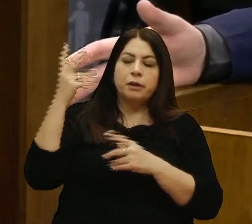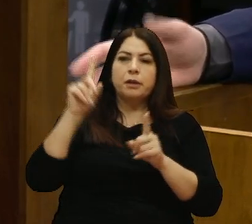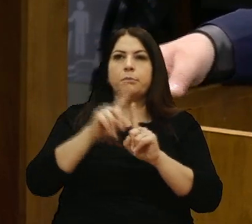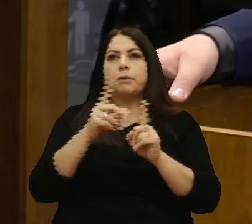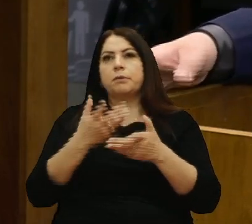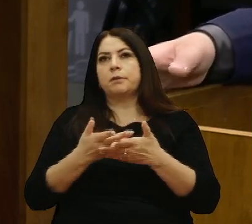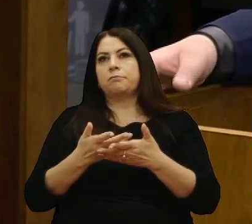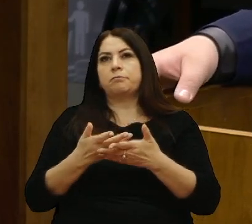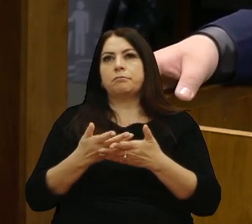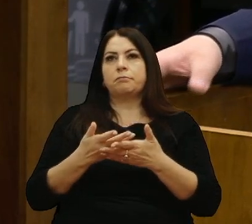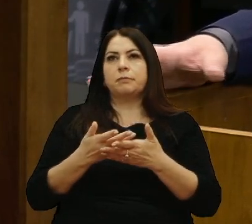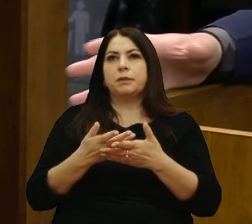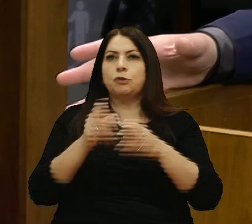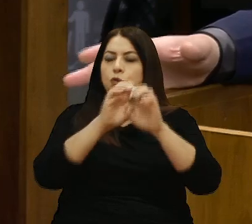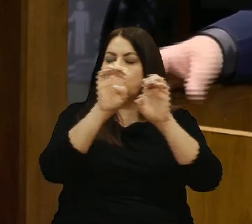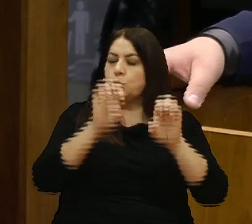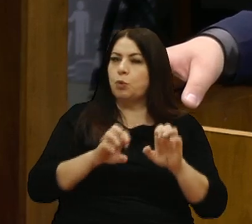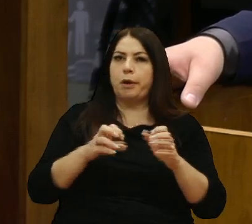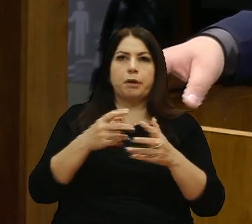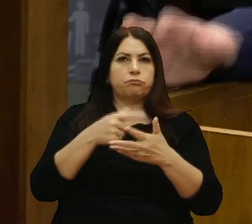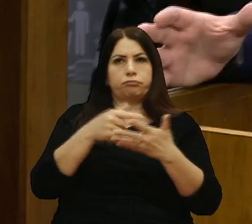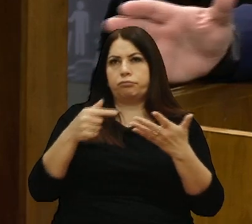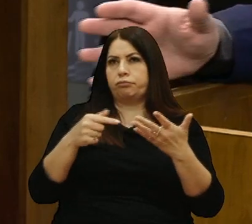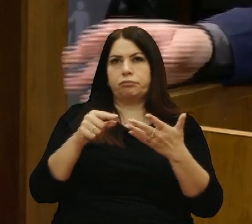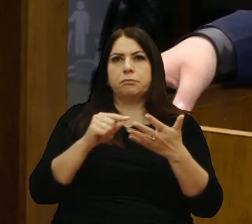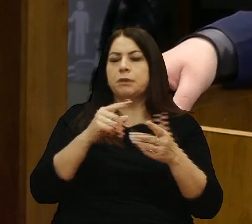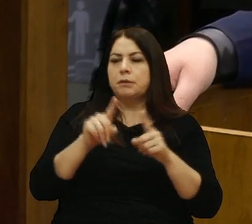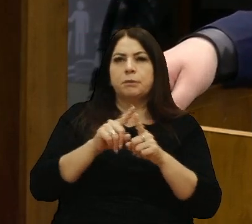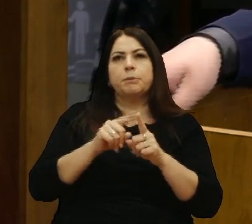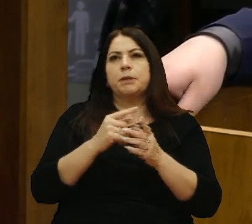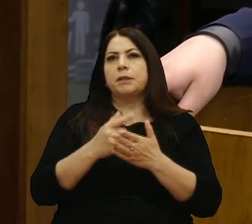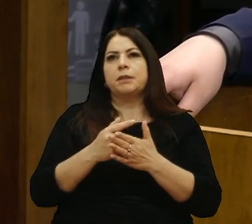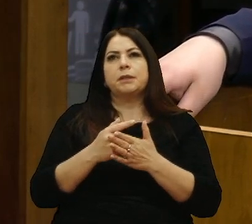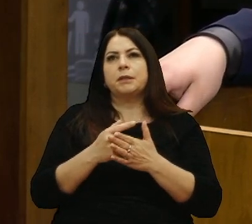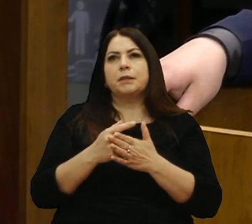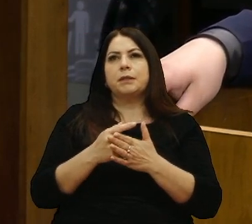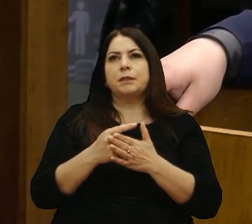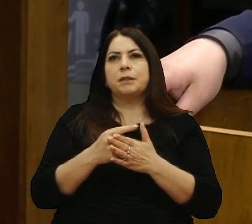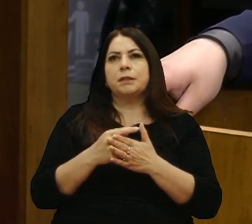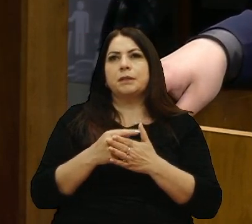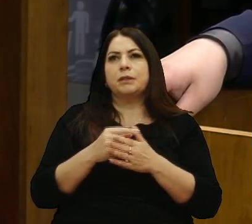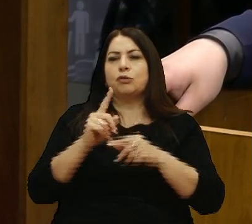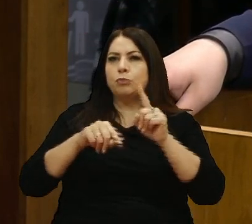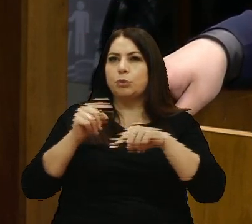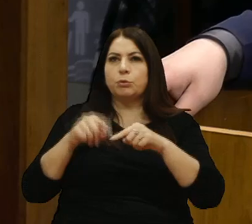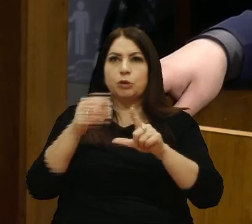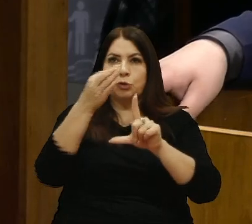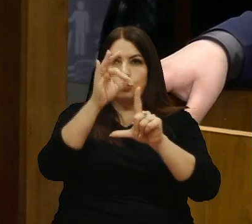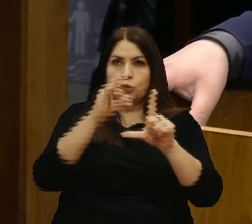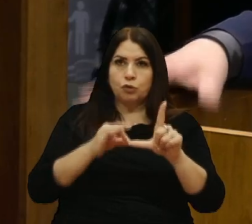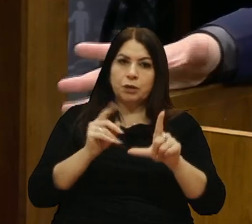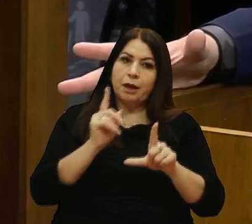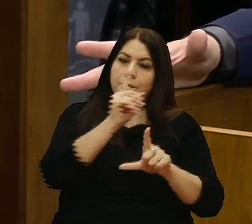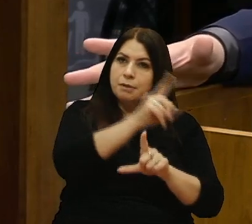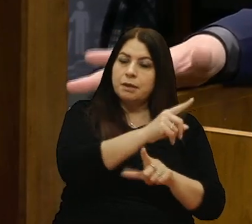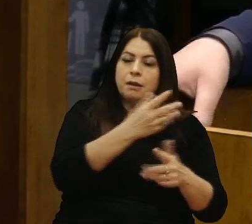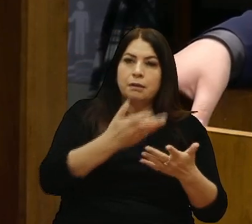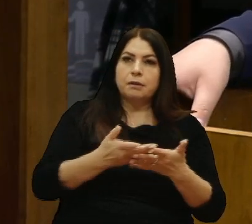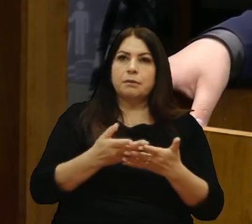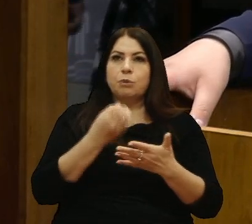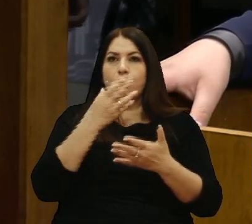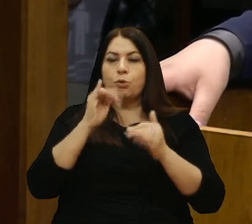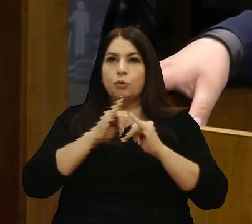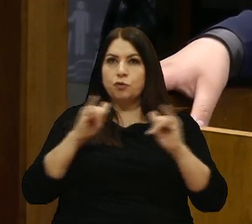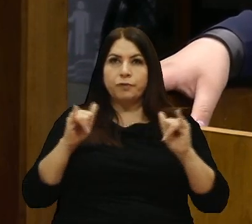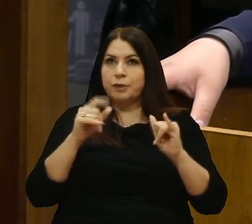ordem estrutural e etc., né? Até mesmo de uma questão de suprimentos e logística até aquele ponto. Mas é uma boa notícia